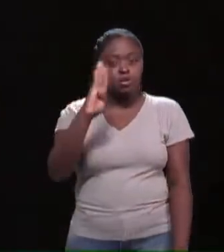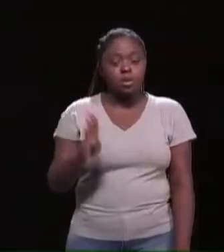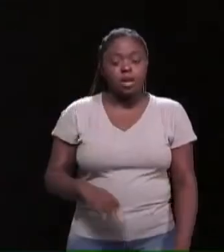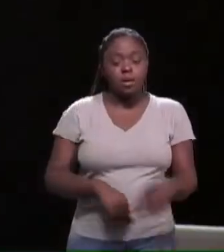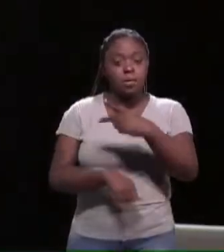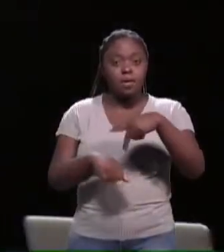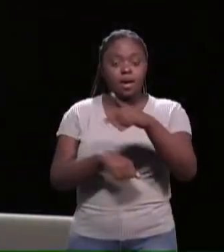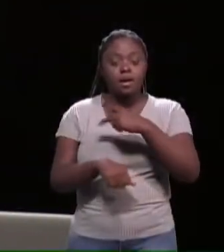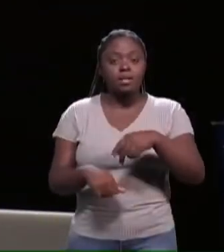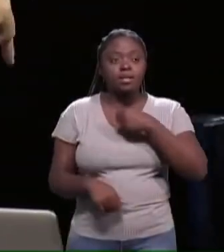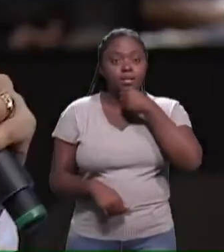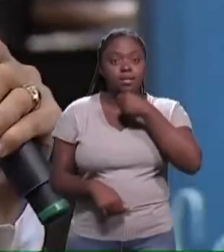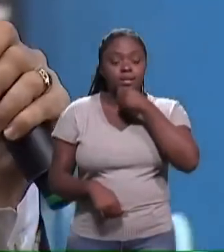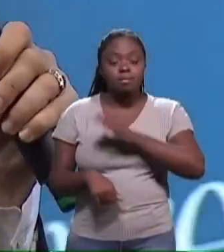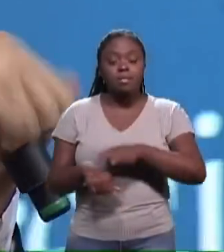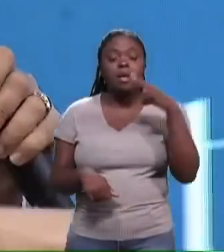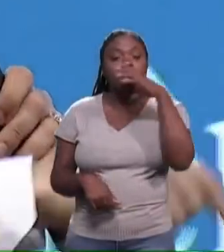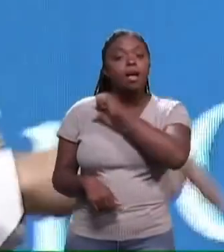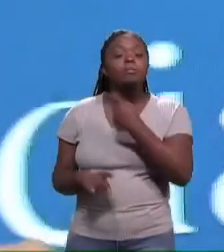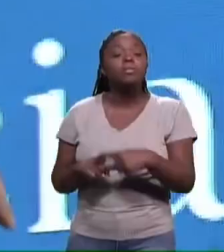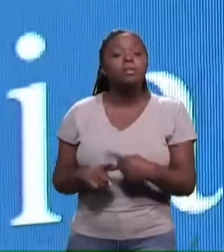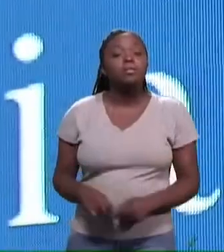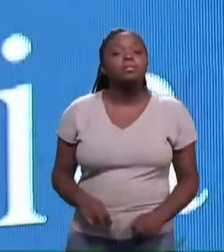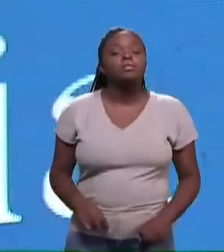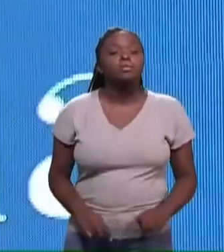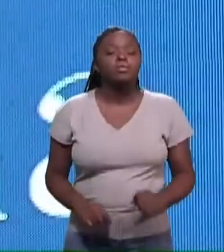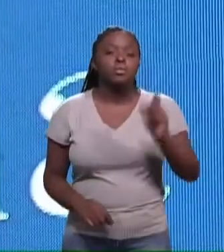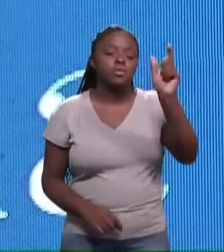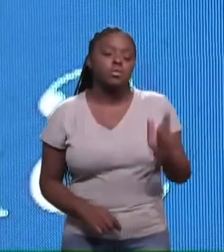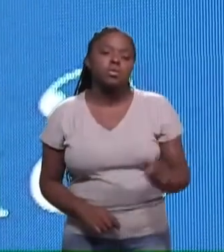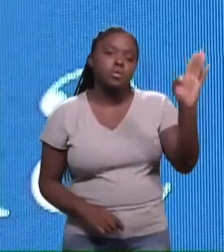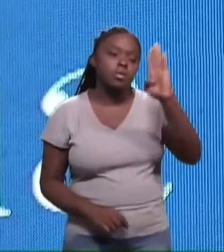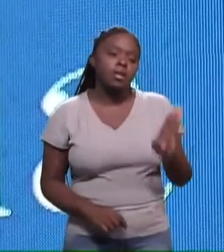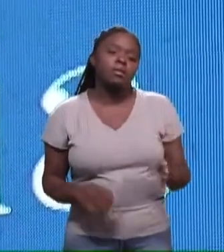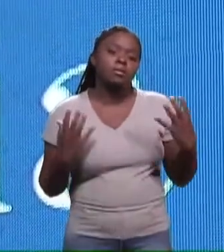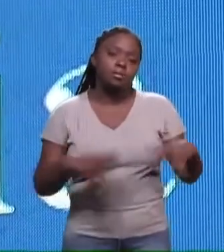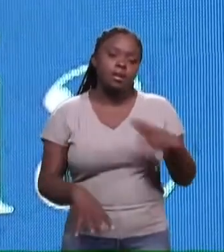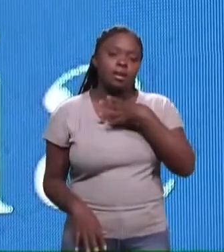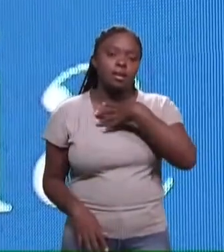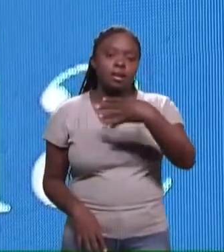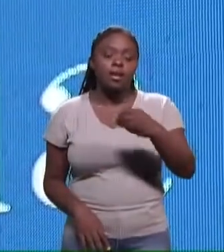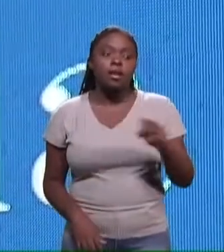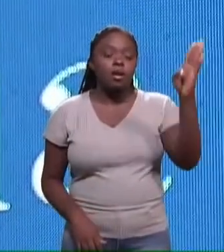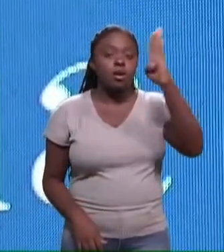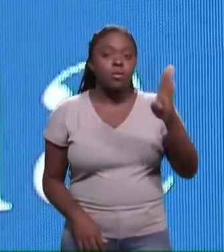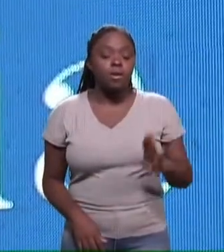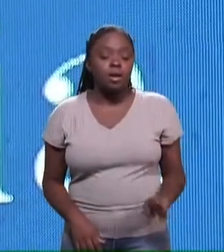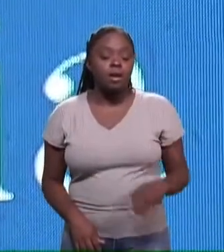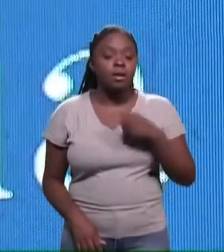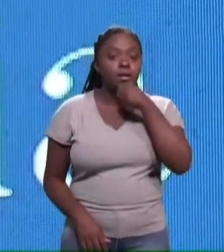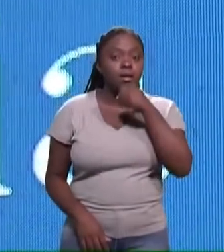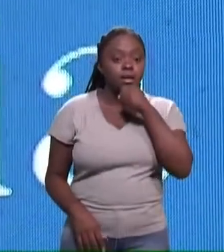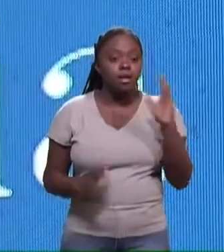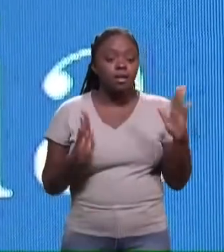envelhece mais rápido no mundo hoje? É o Brasil? Adivinha por quê? O brasileiro não quer ter mais filho. O Brasil está envelhecendo em